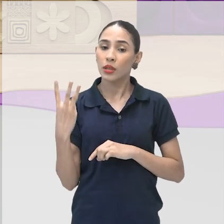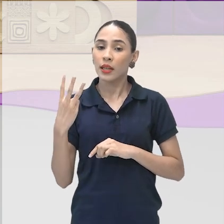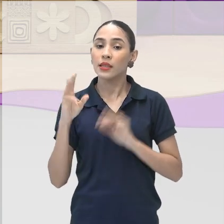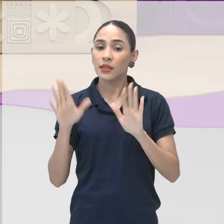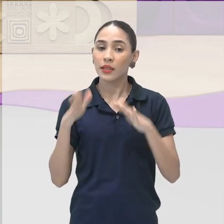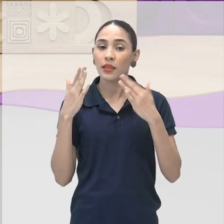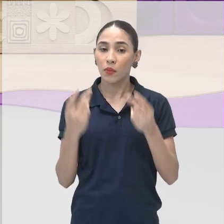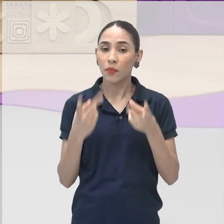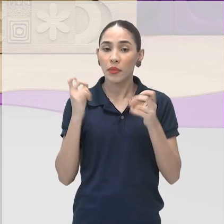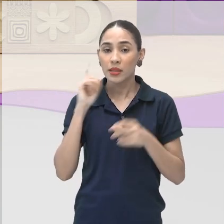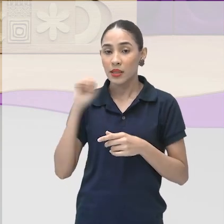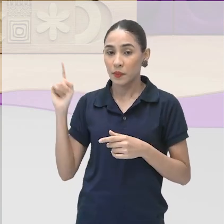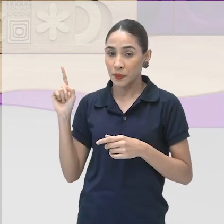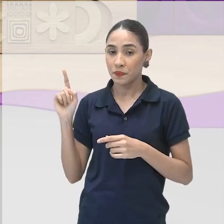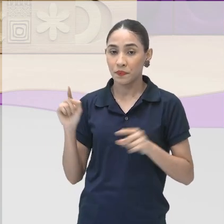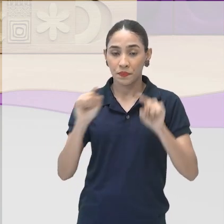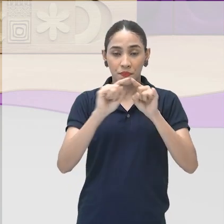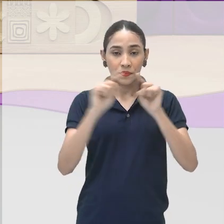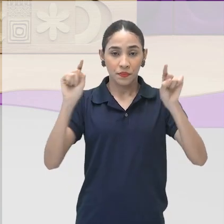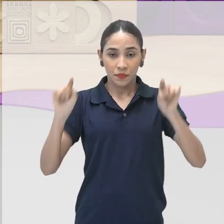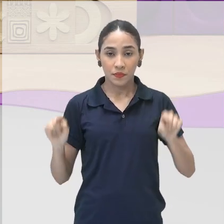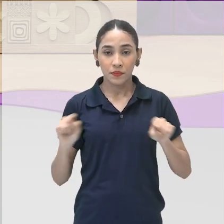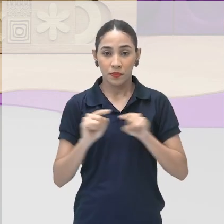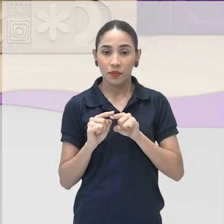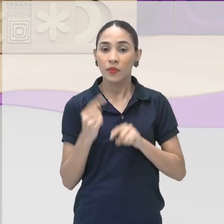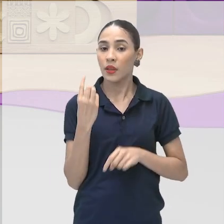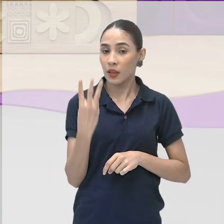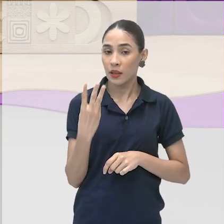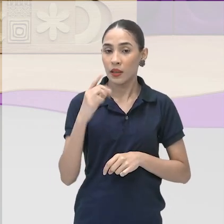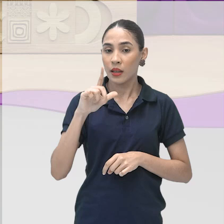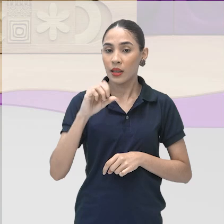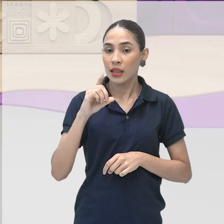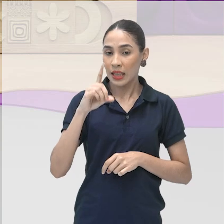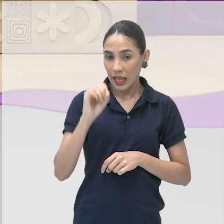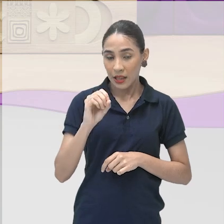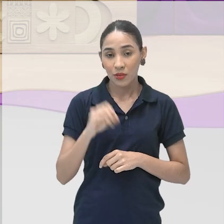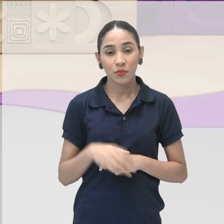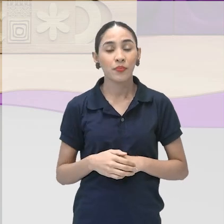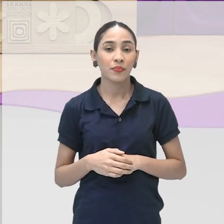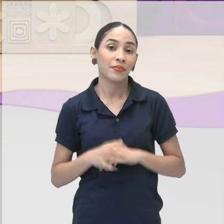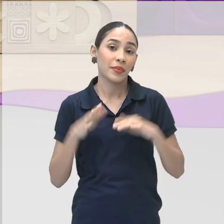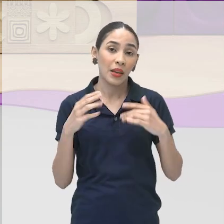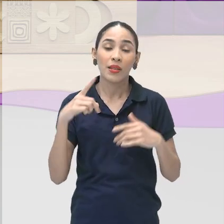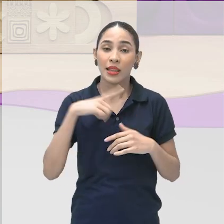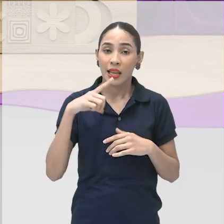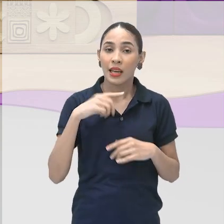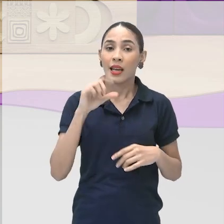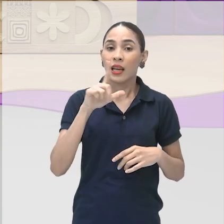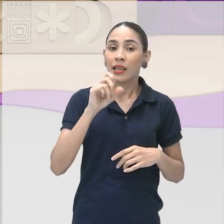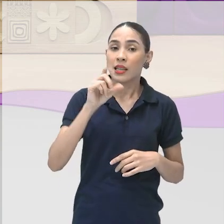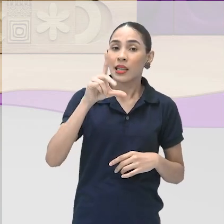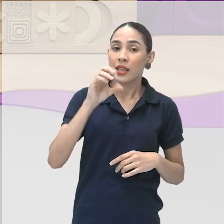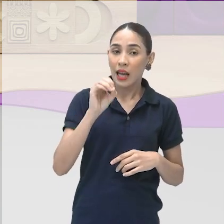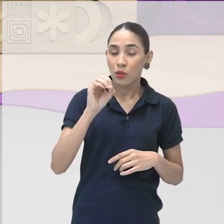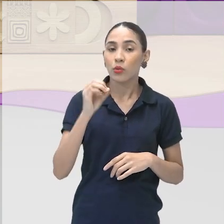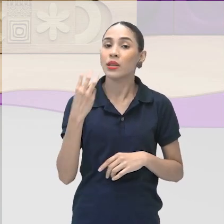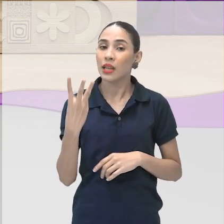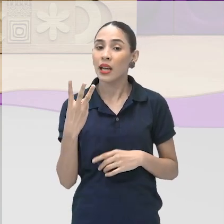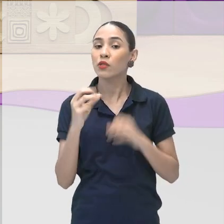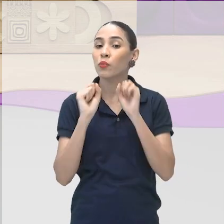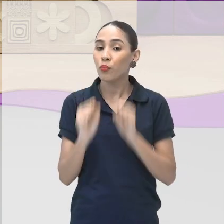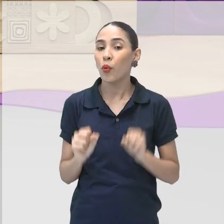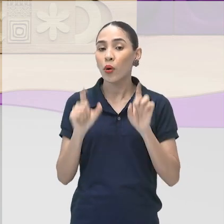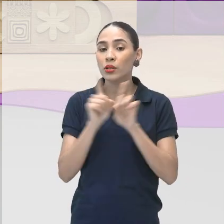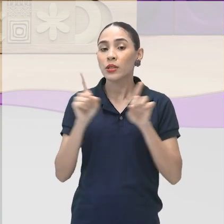aqui foi desenhado um quadrado de lado 3 e, por ter lado 3, a gente pode